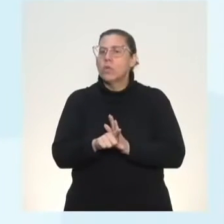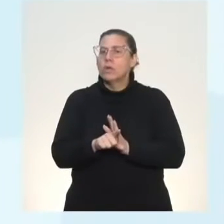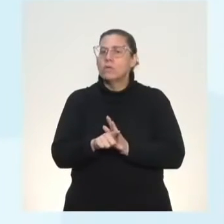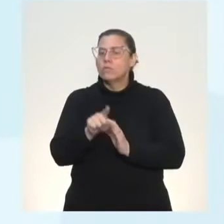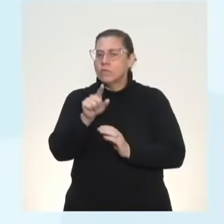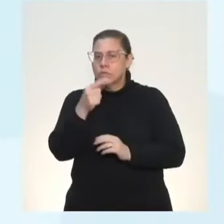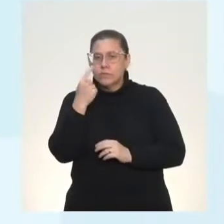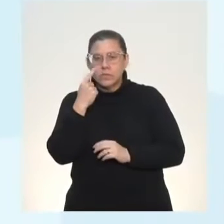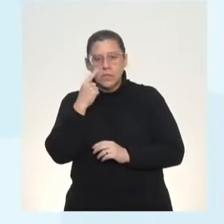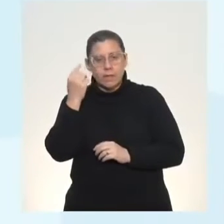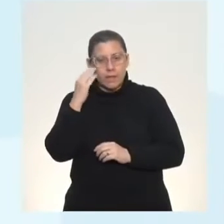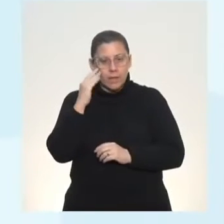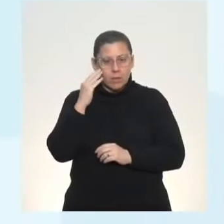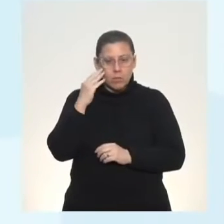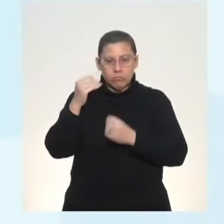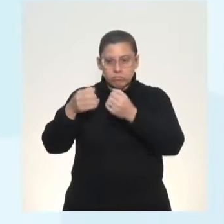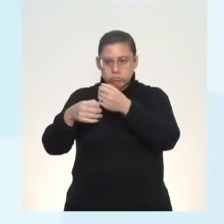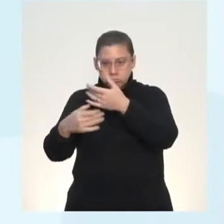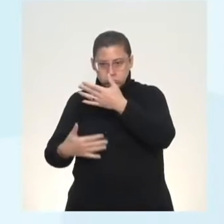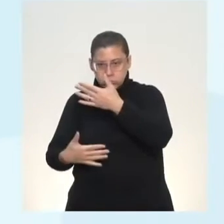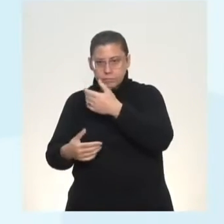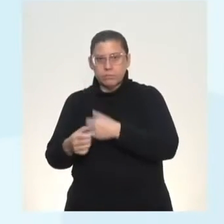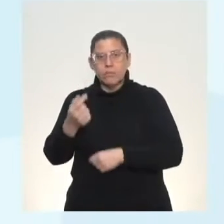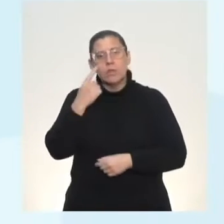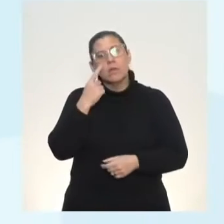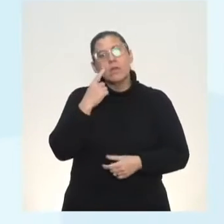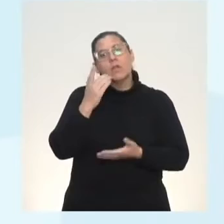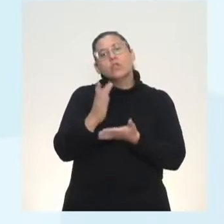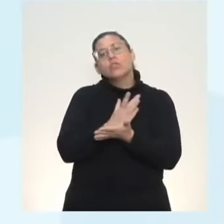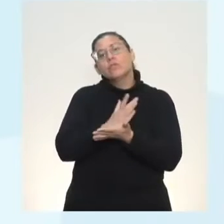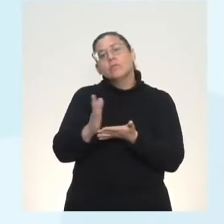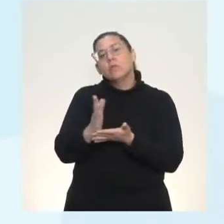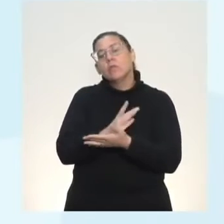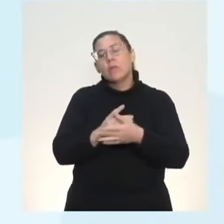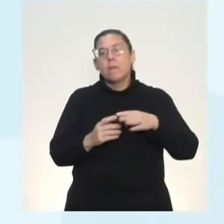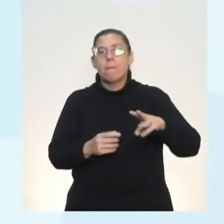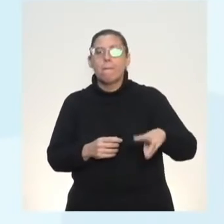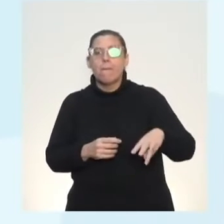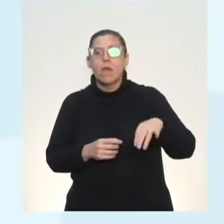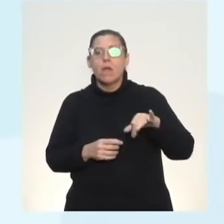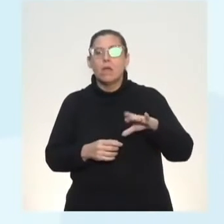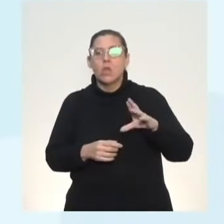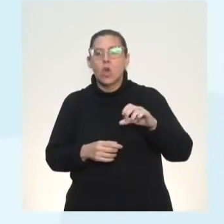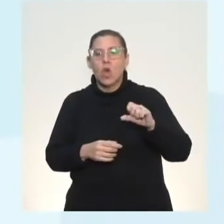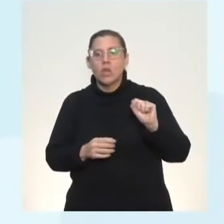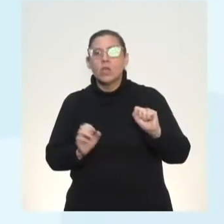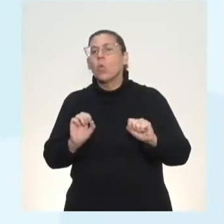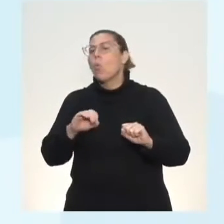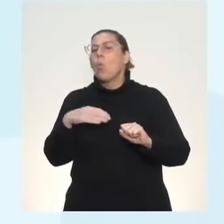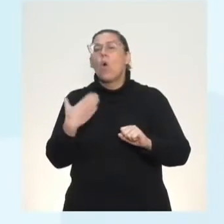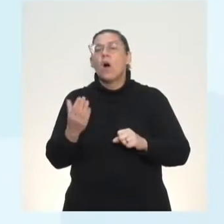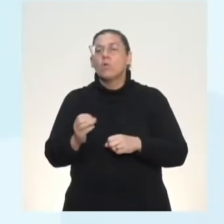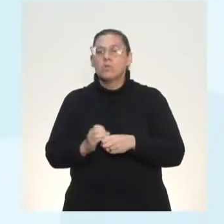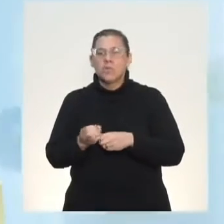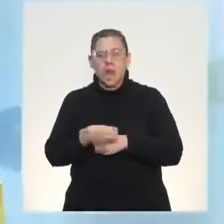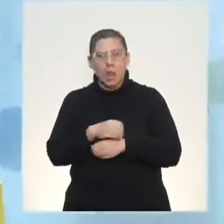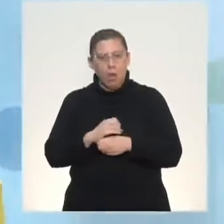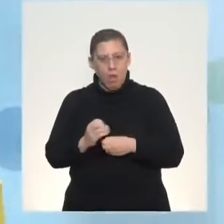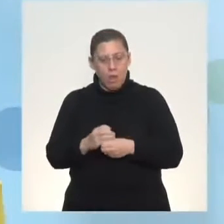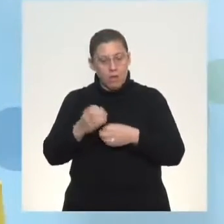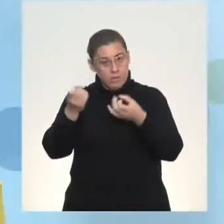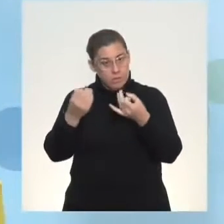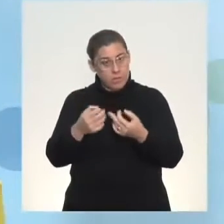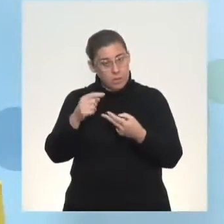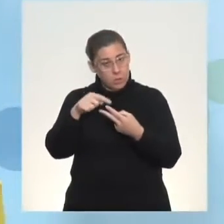bom? Então tá aqui, ó. Na divisão da célula, a meiose forma que tipo de célula? Então, eu falei sobre 2